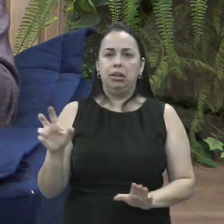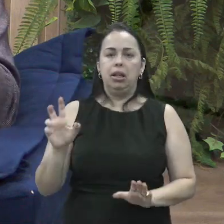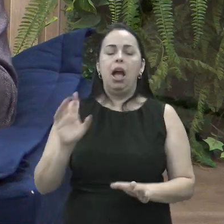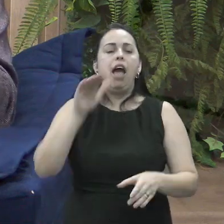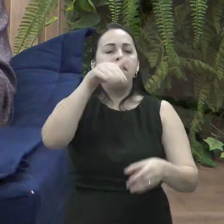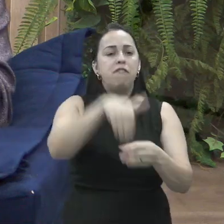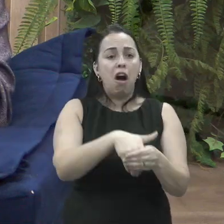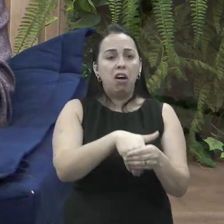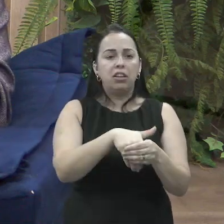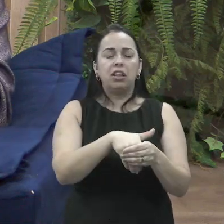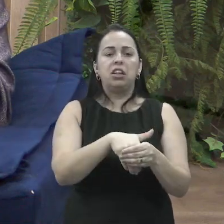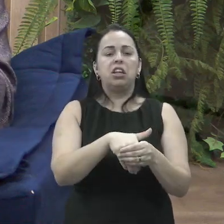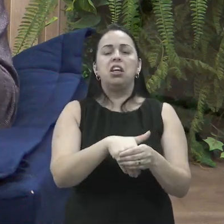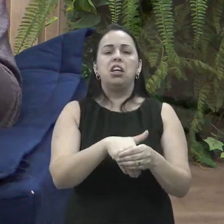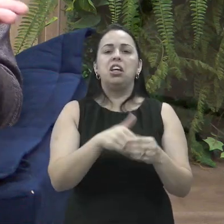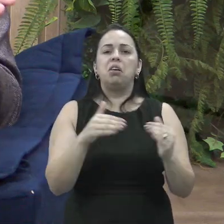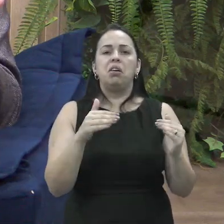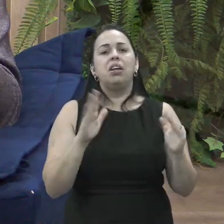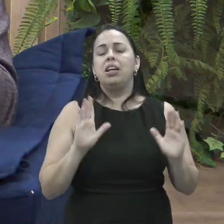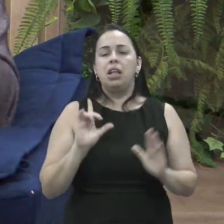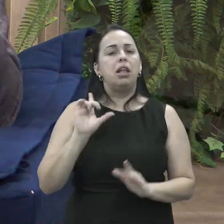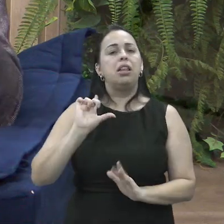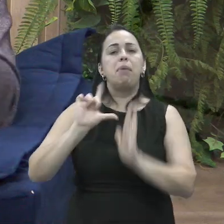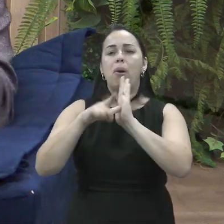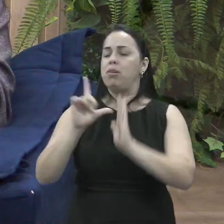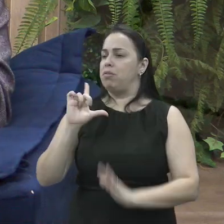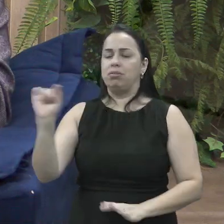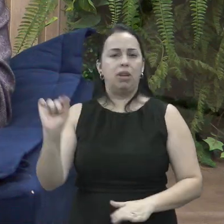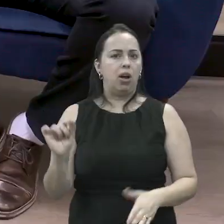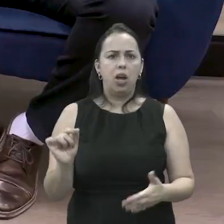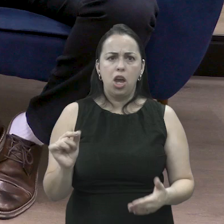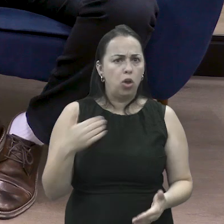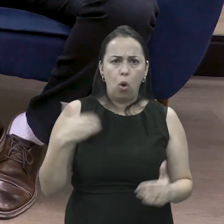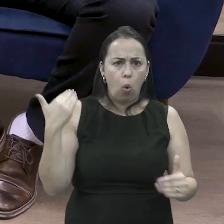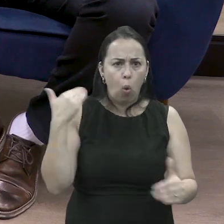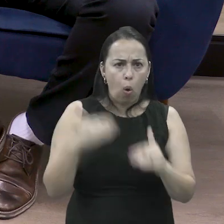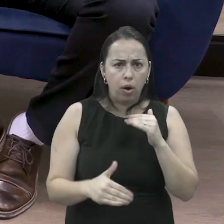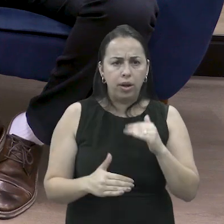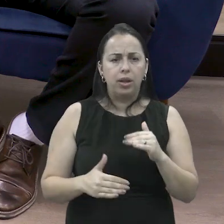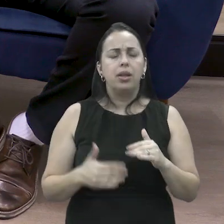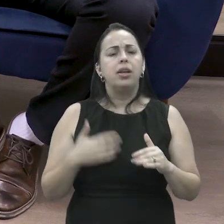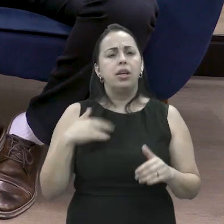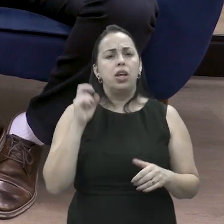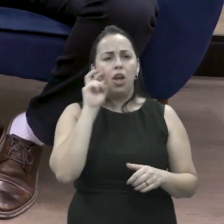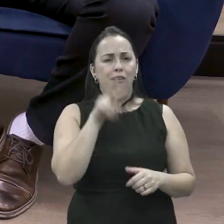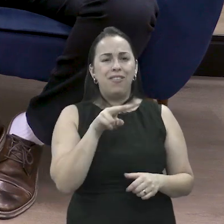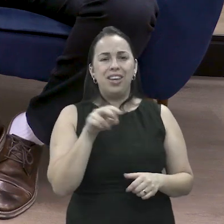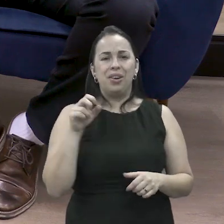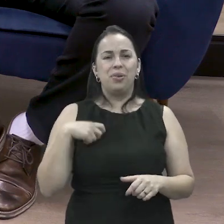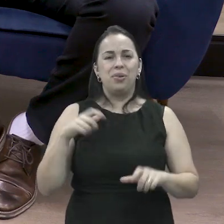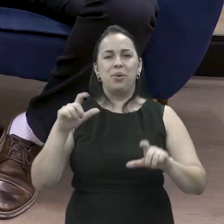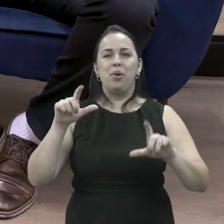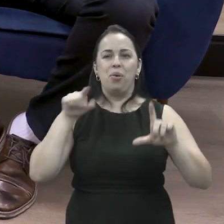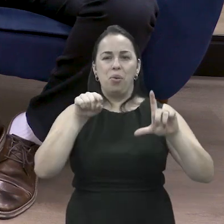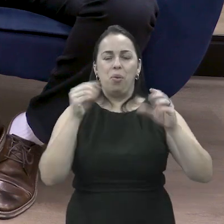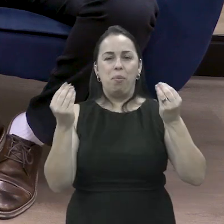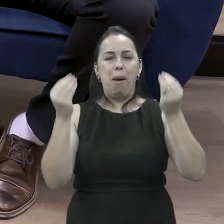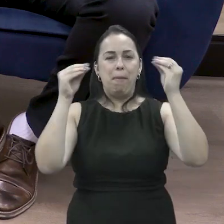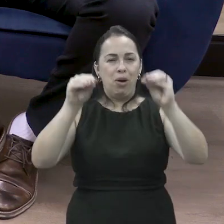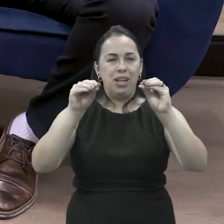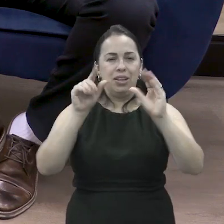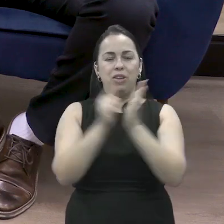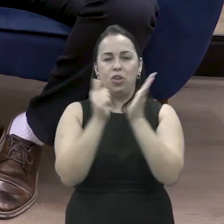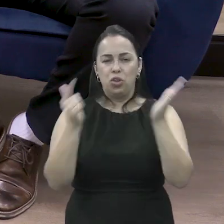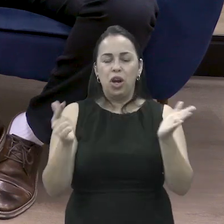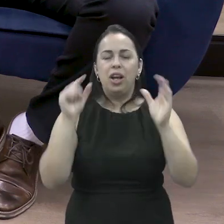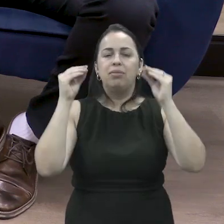quinta-feira, vota aquilo que o governo quer e vai embora. Eu não consigo conceber isso, né? Até esses dias eu estava vendo uma postagem de um determinado portal